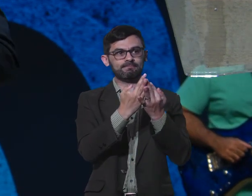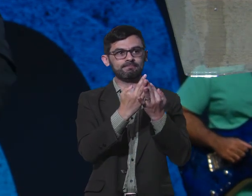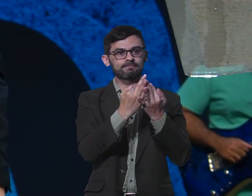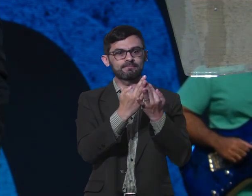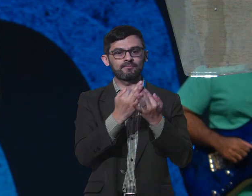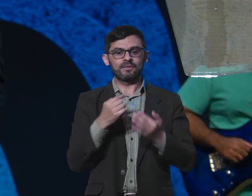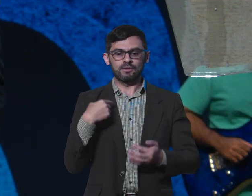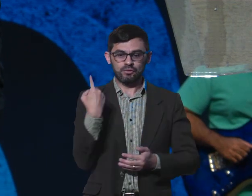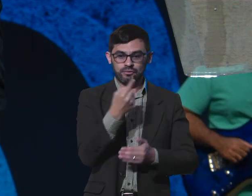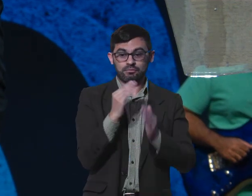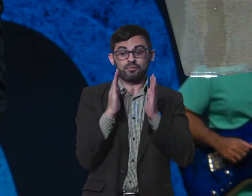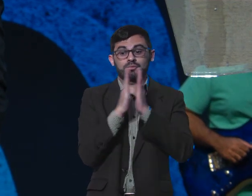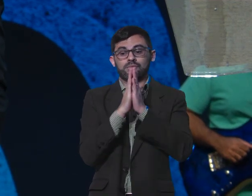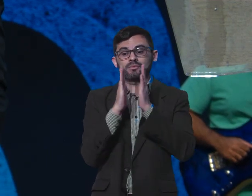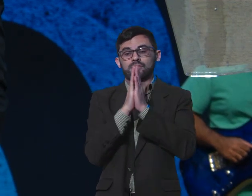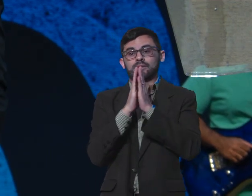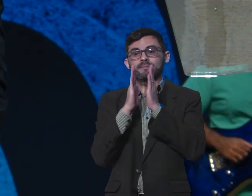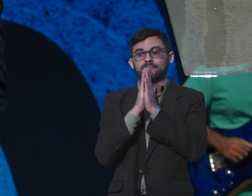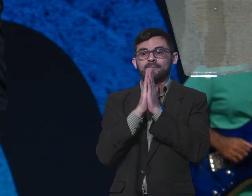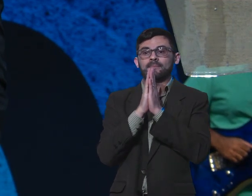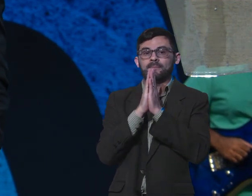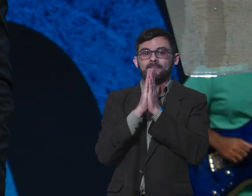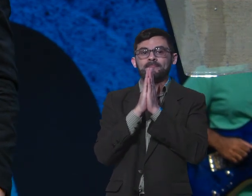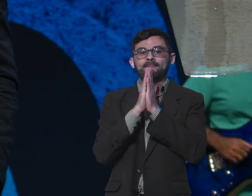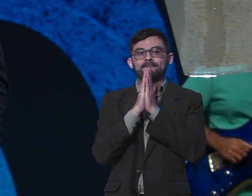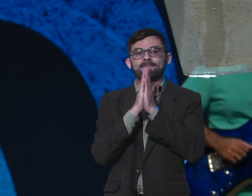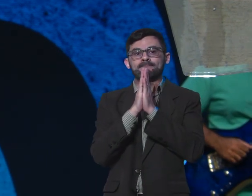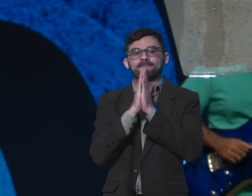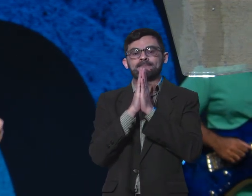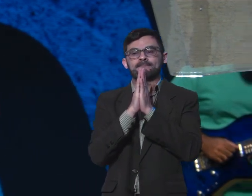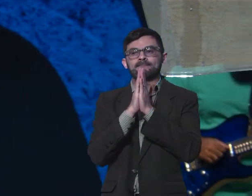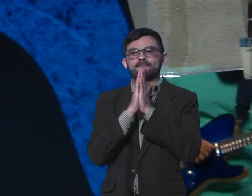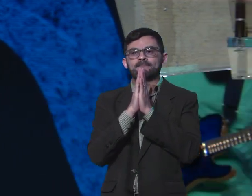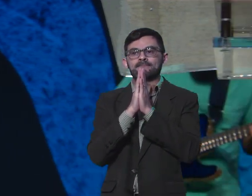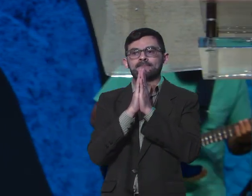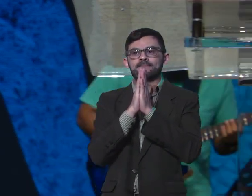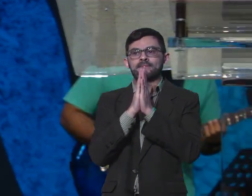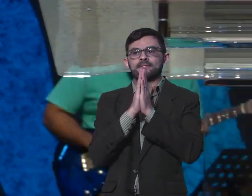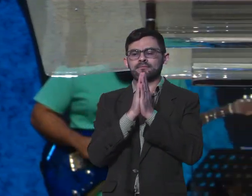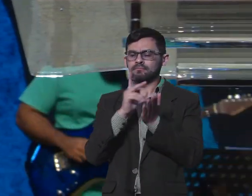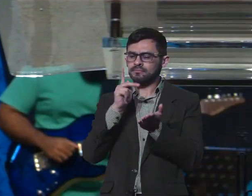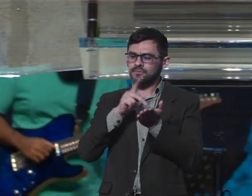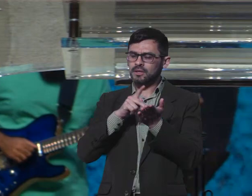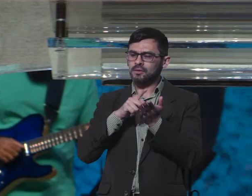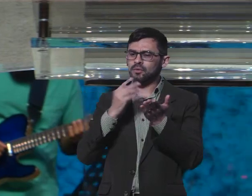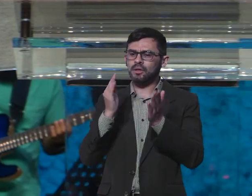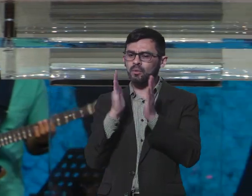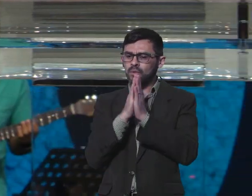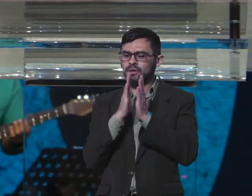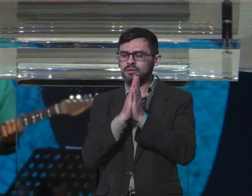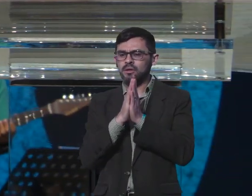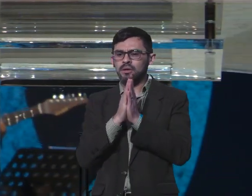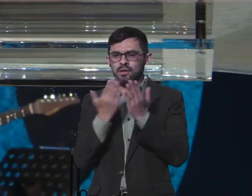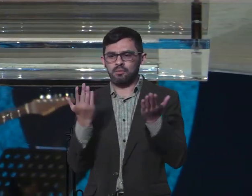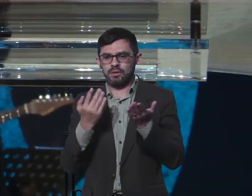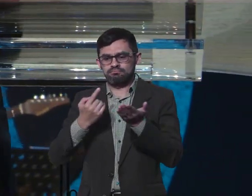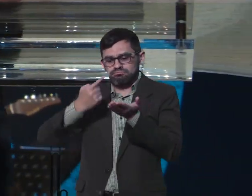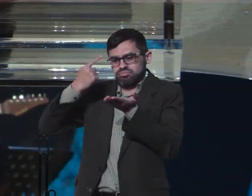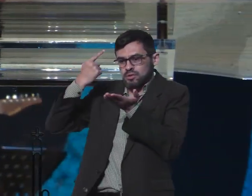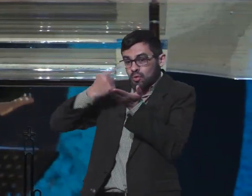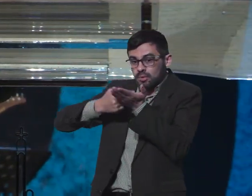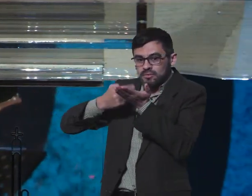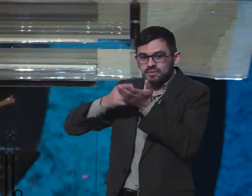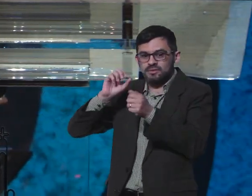A gente vai orar agora. A gente vai orar consagrando esse compromisso que você está